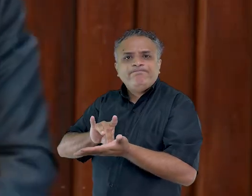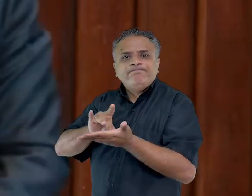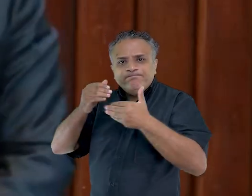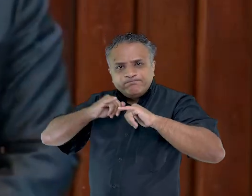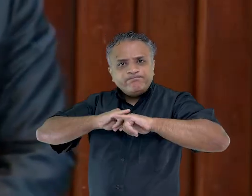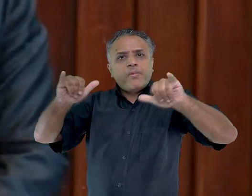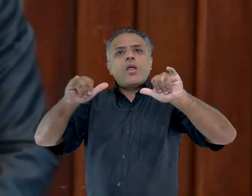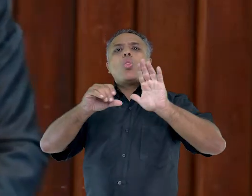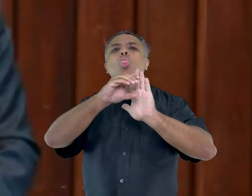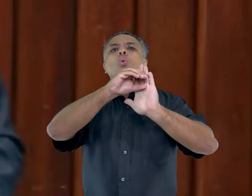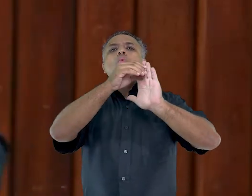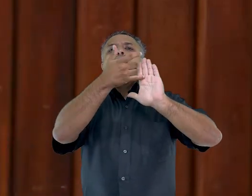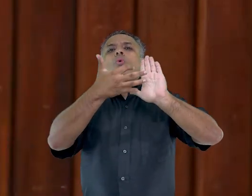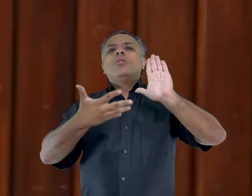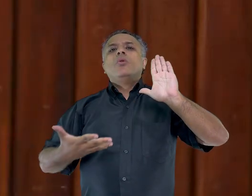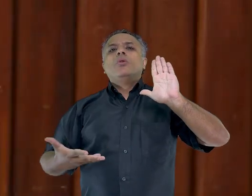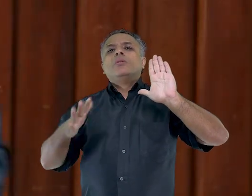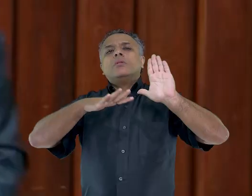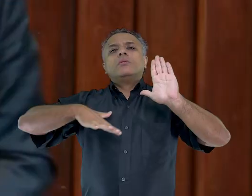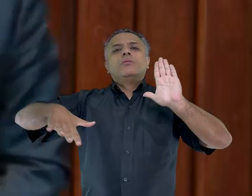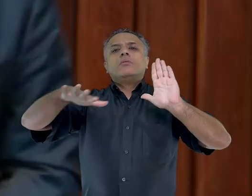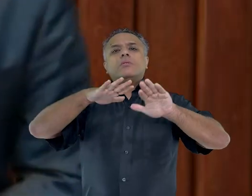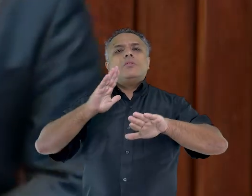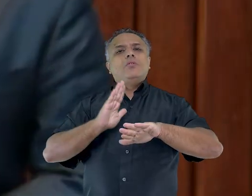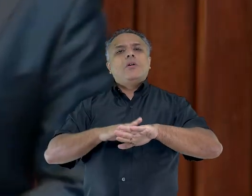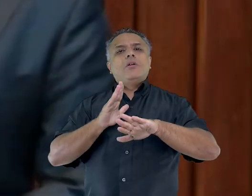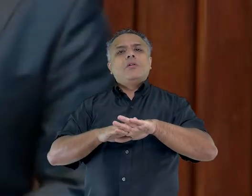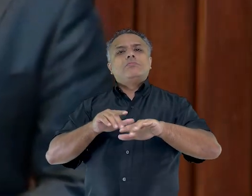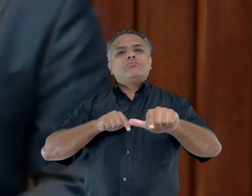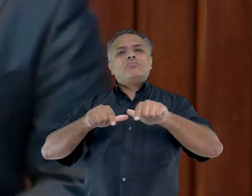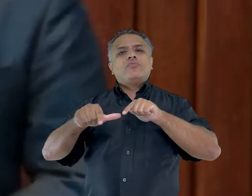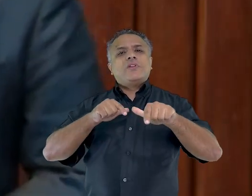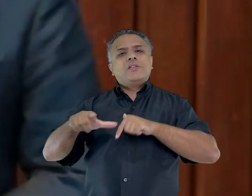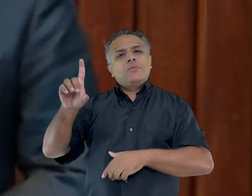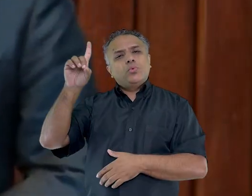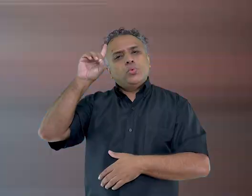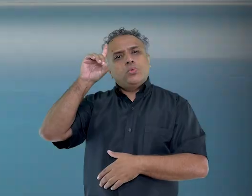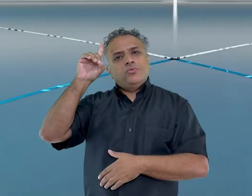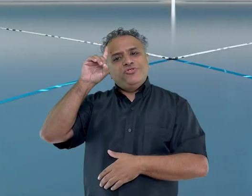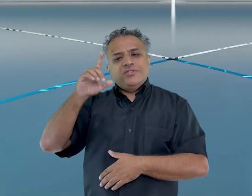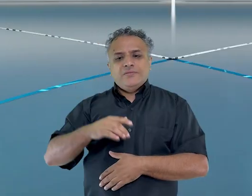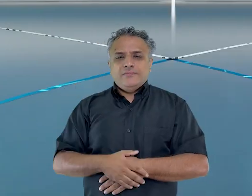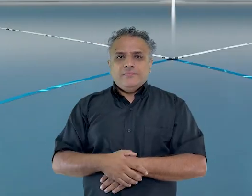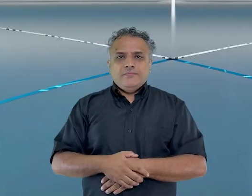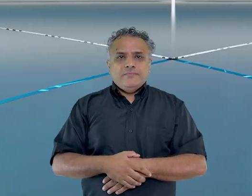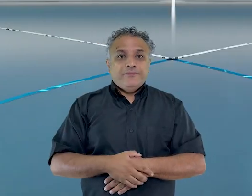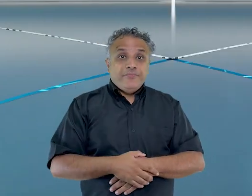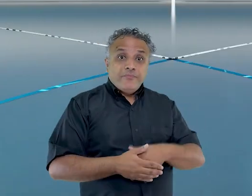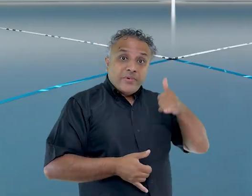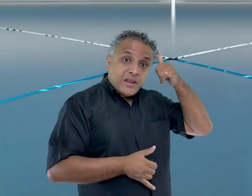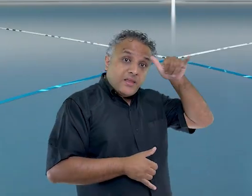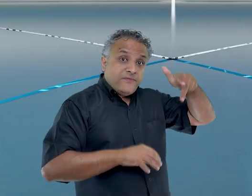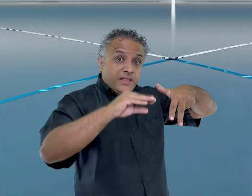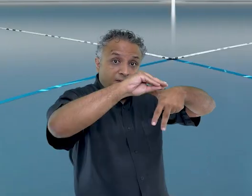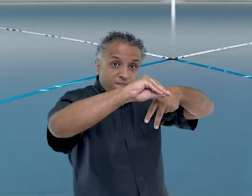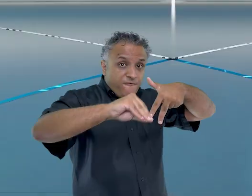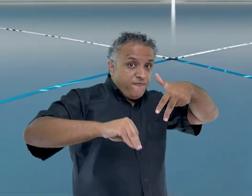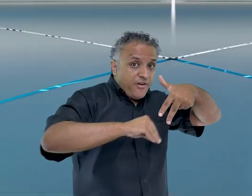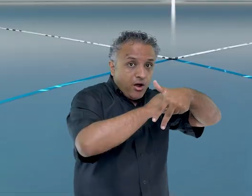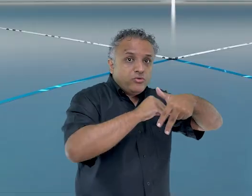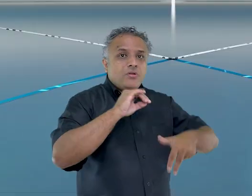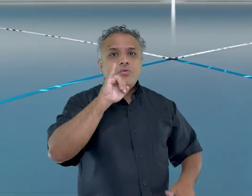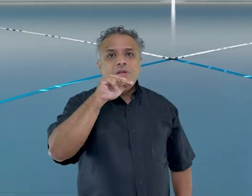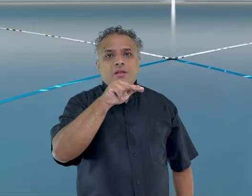no conteúdo daquilo que nós fazemos todos os dias. Para evitar fraudes, o